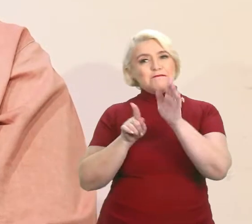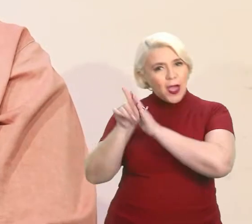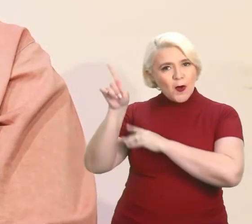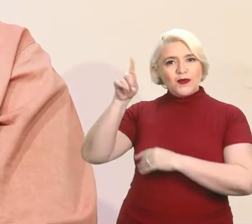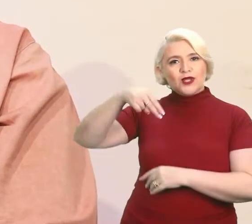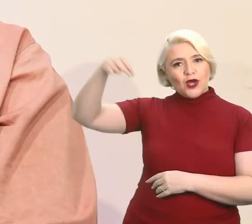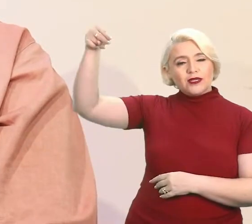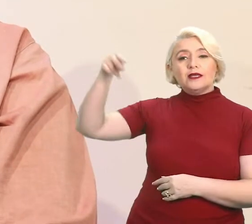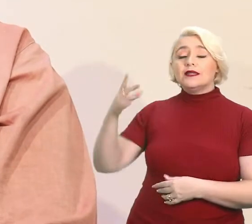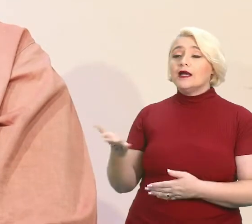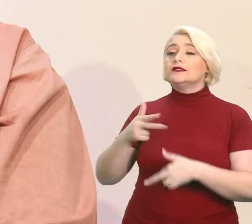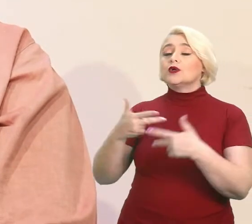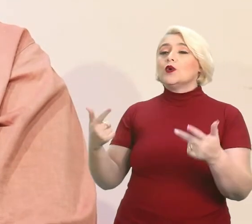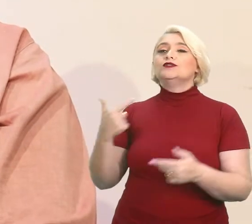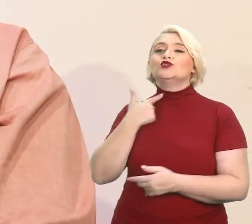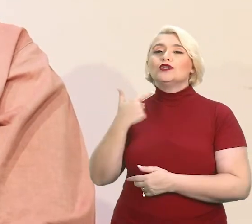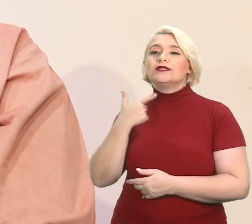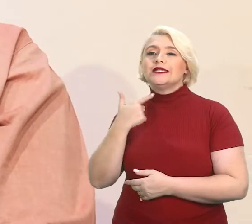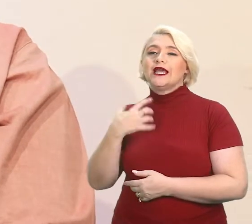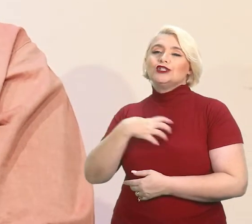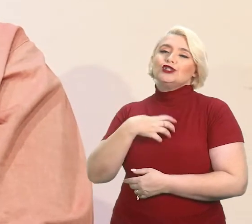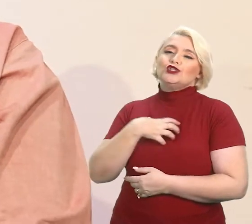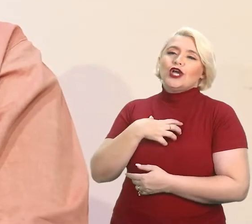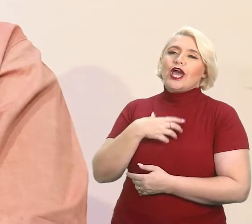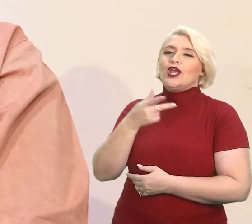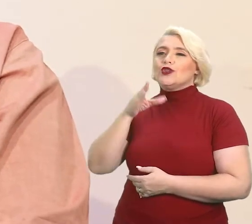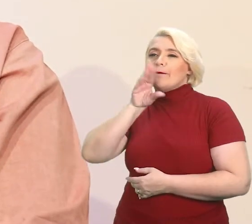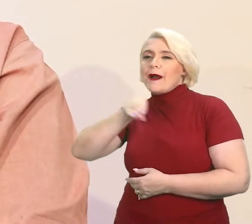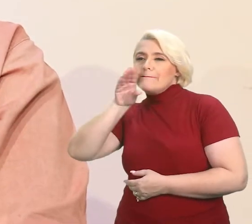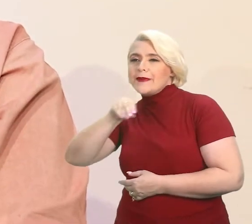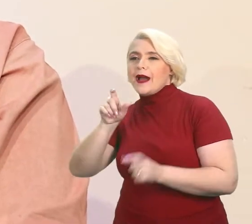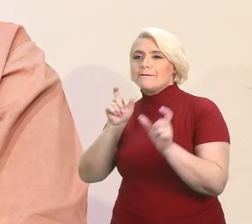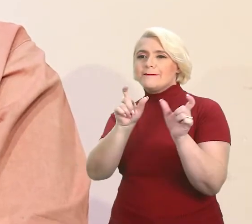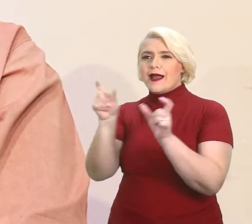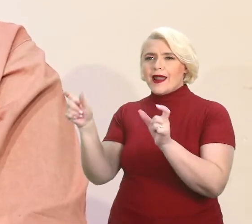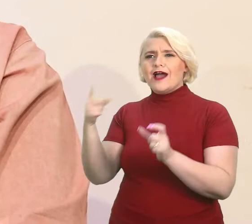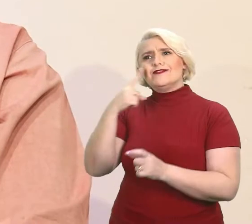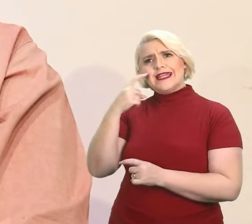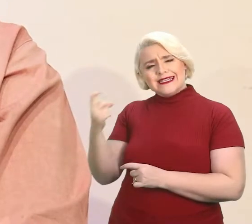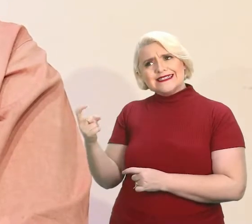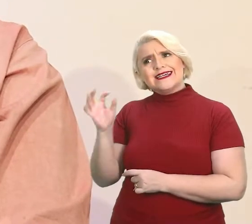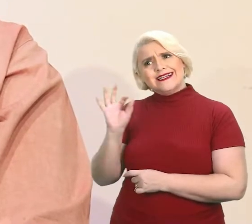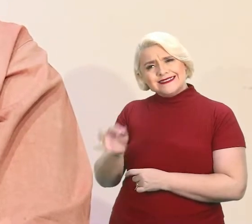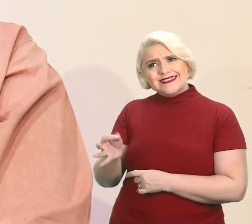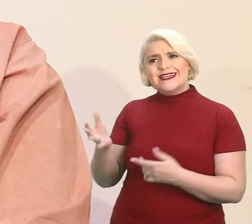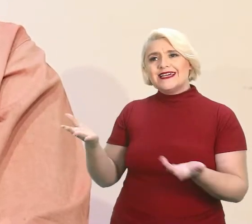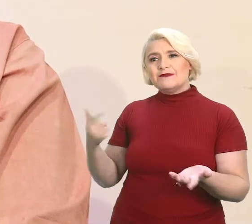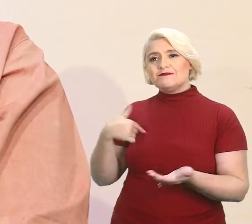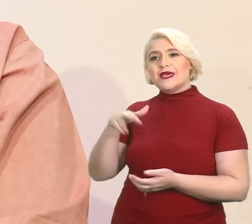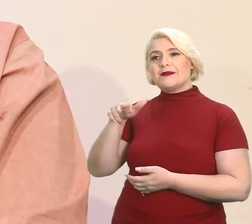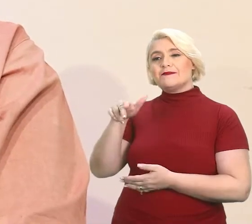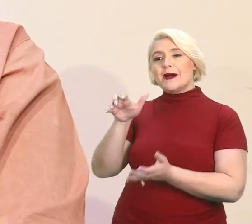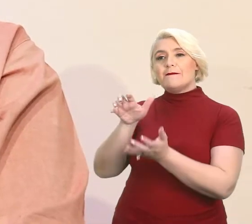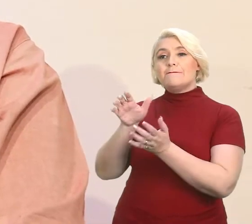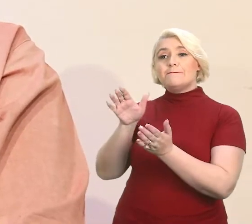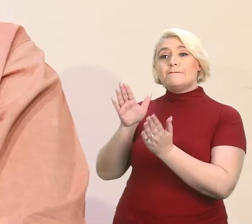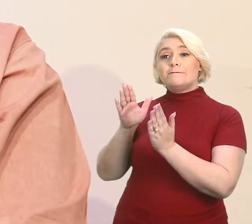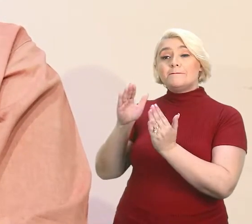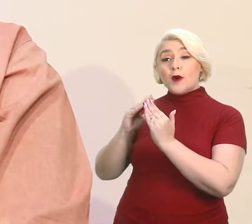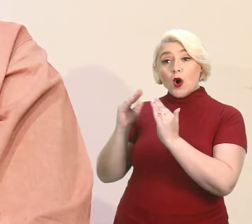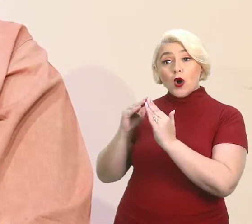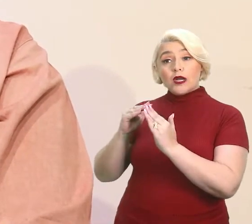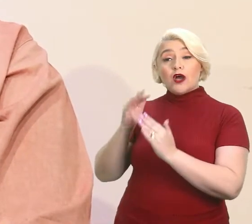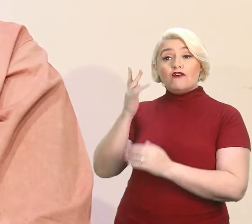coisa dos sotaques, e do jeito de falar e das palavras é tão interessante. E minha irmã mora em